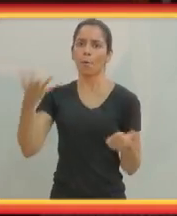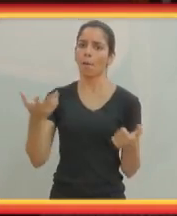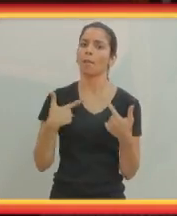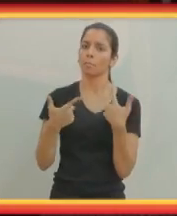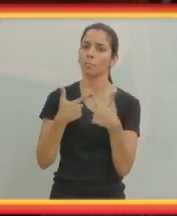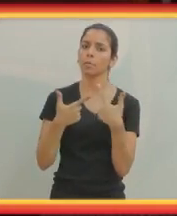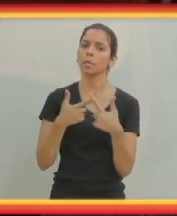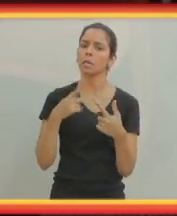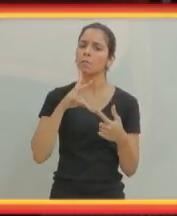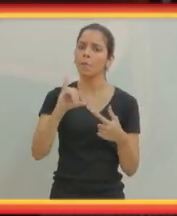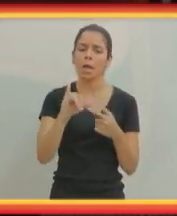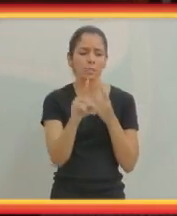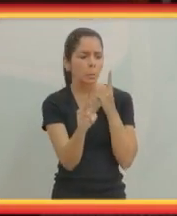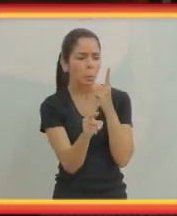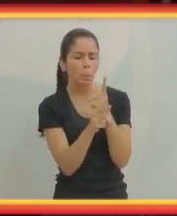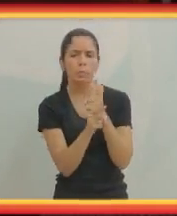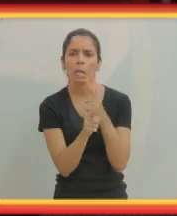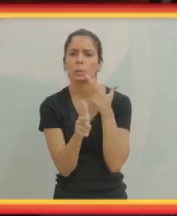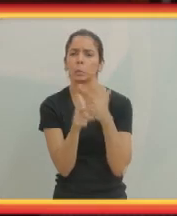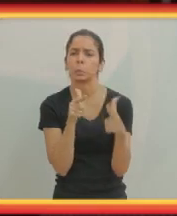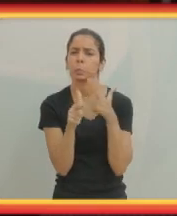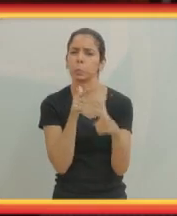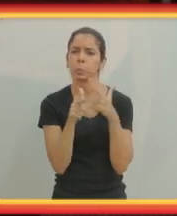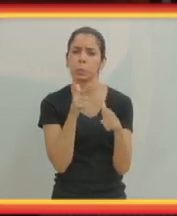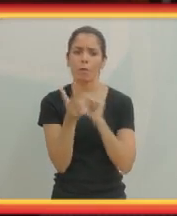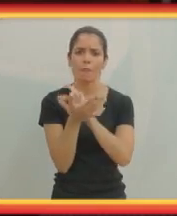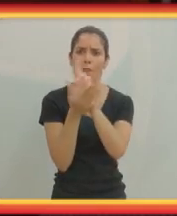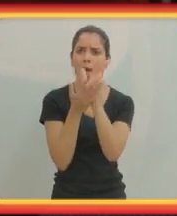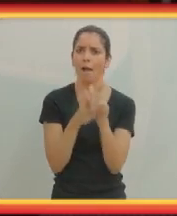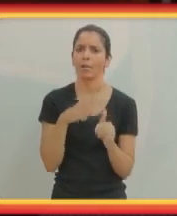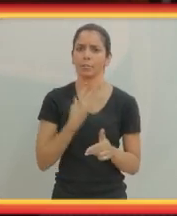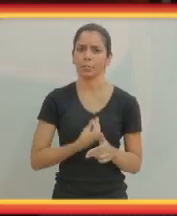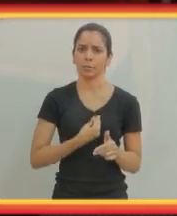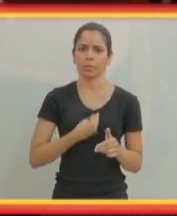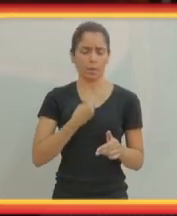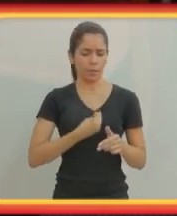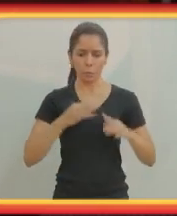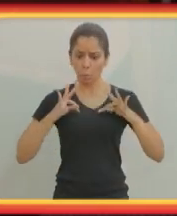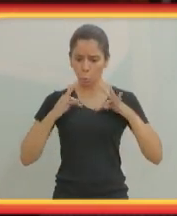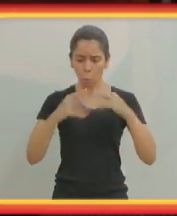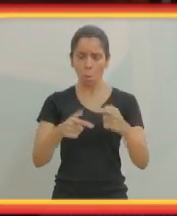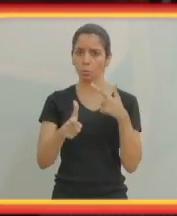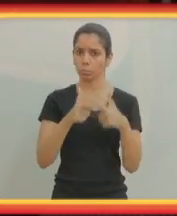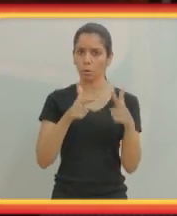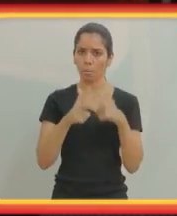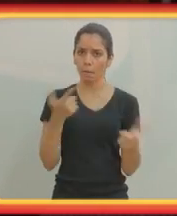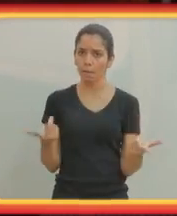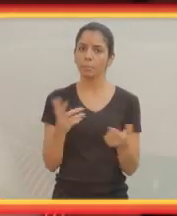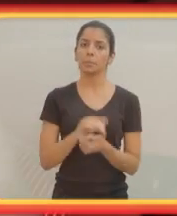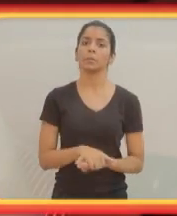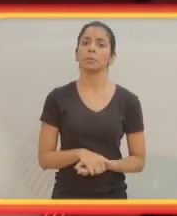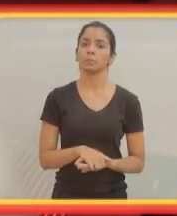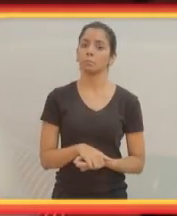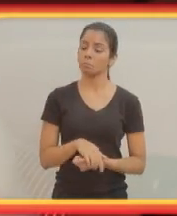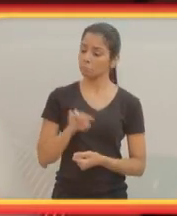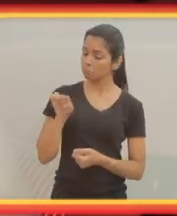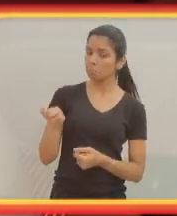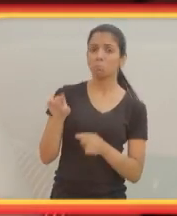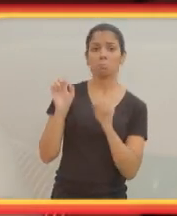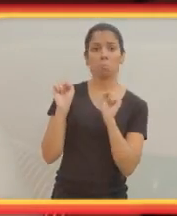encontrar milhões de problemas na vida dele, assim. A vida dele vai aparecer todos os problemas ao mesmo tempo. E